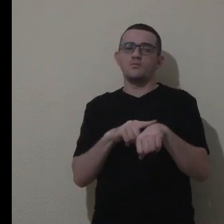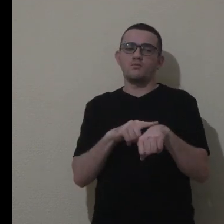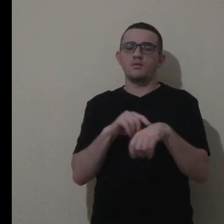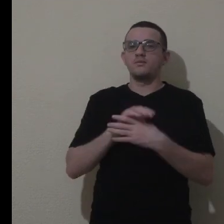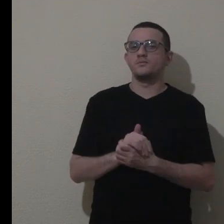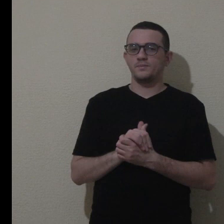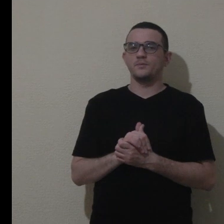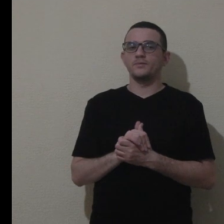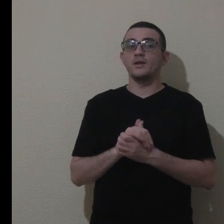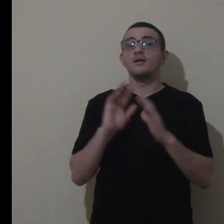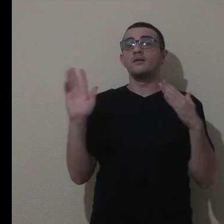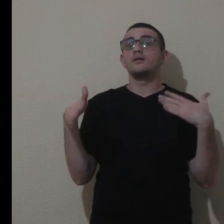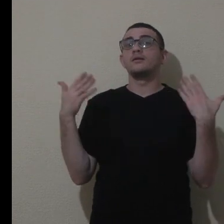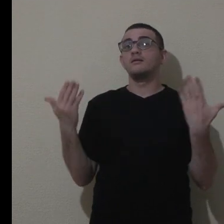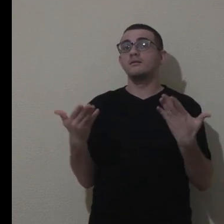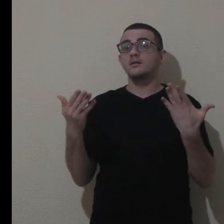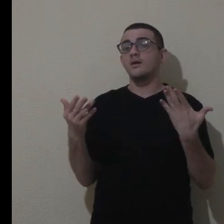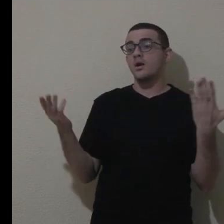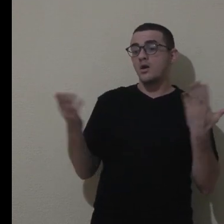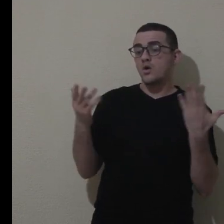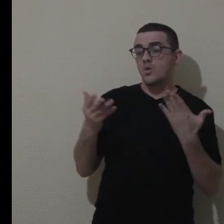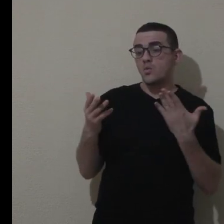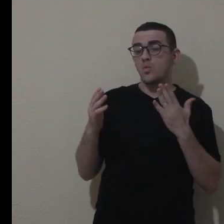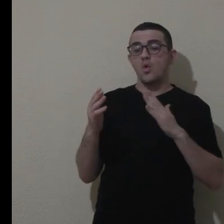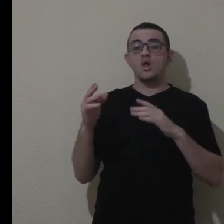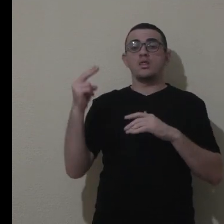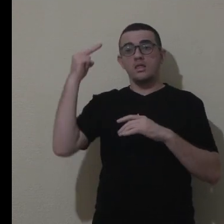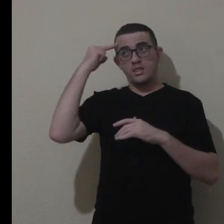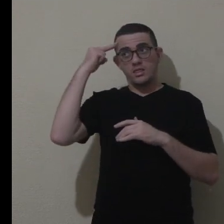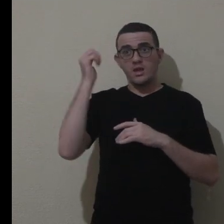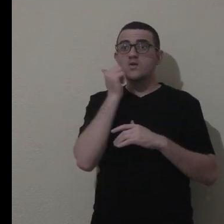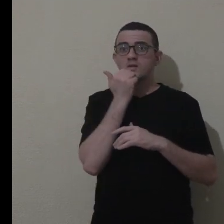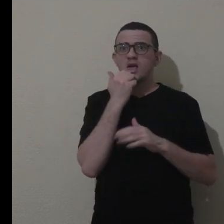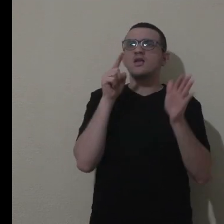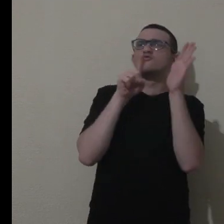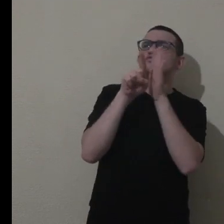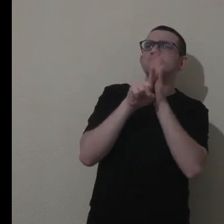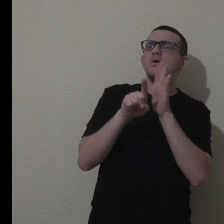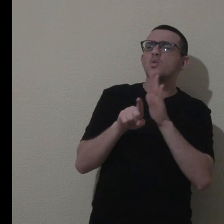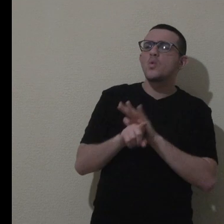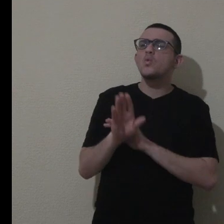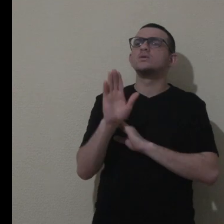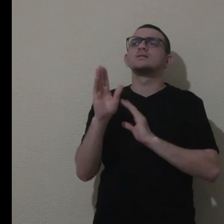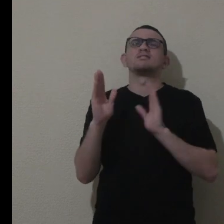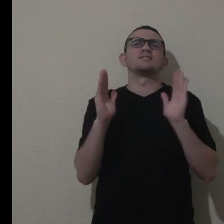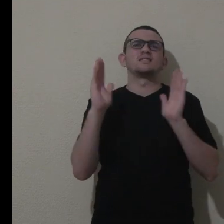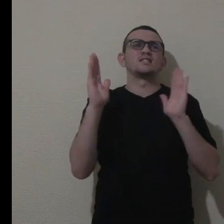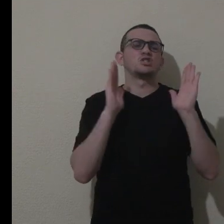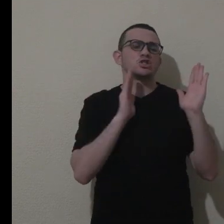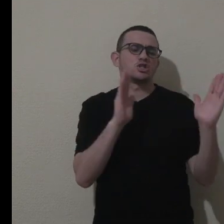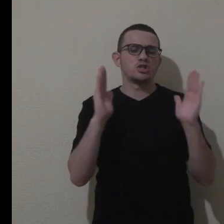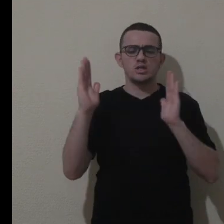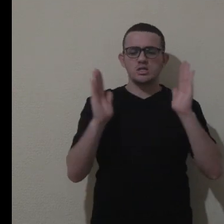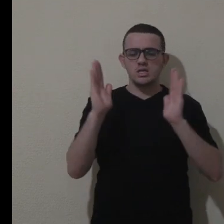momento. Então, pegando agora do ponto de vista da neurociência, naqueles questionamentos talvez vocês devem ter das